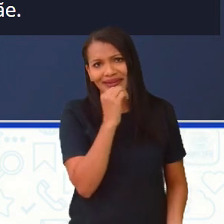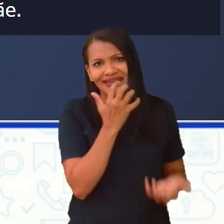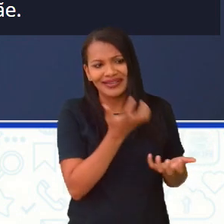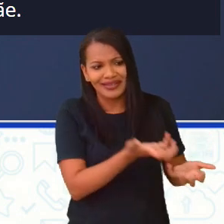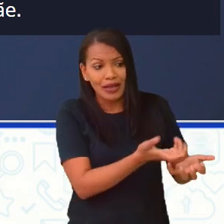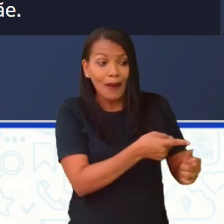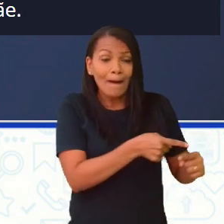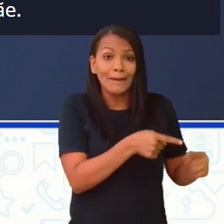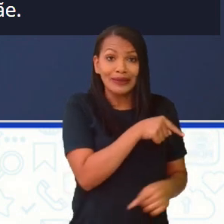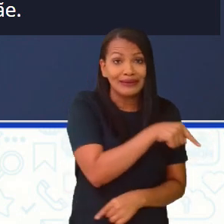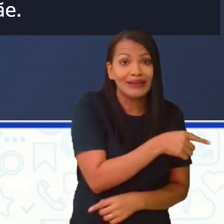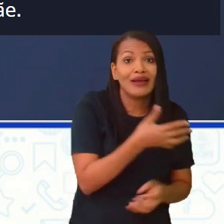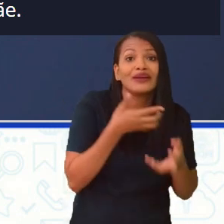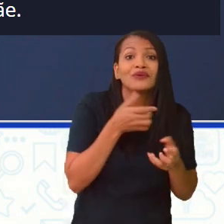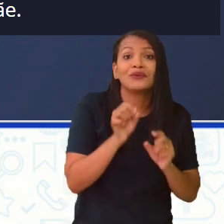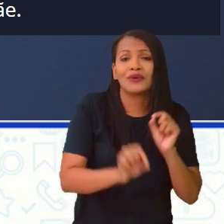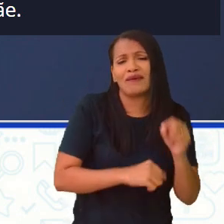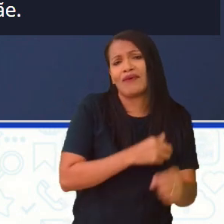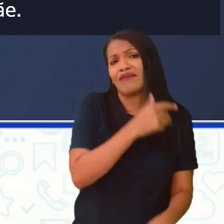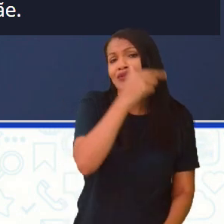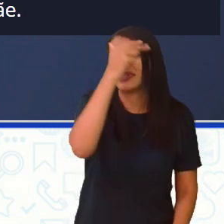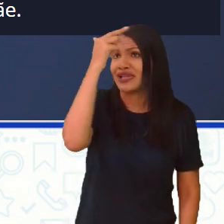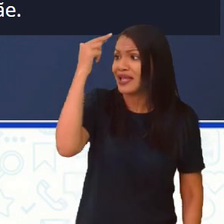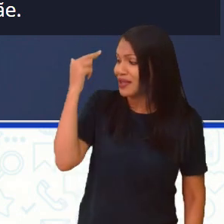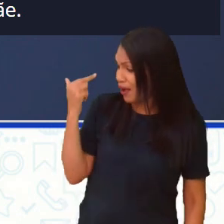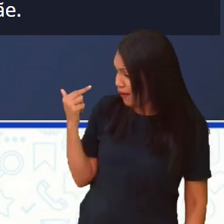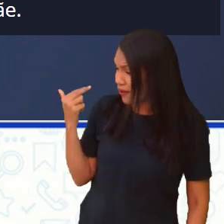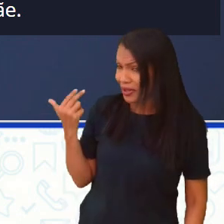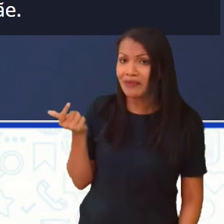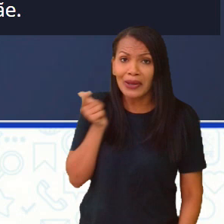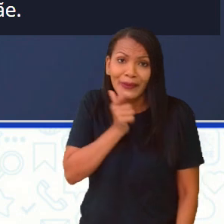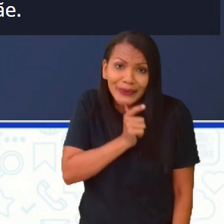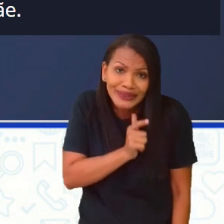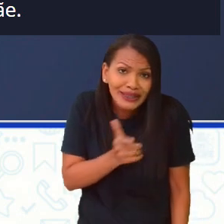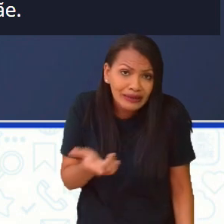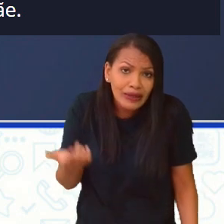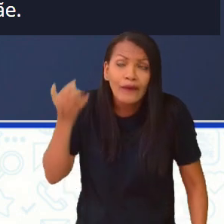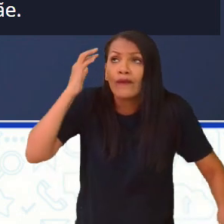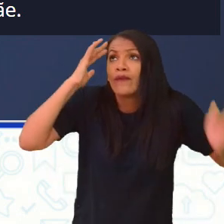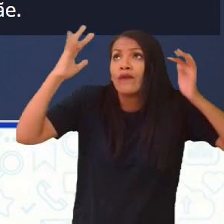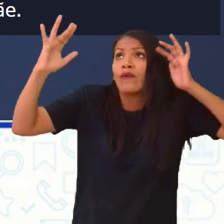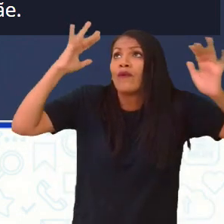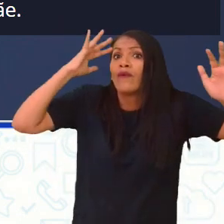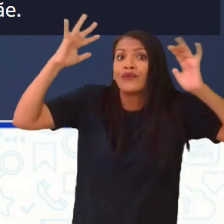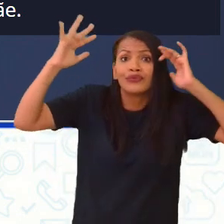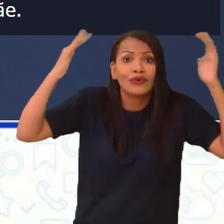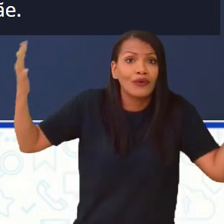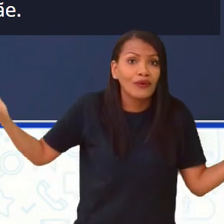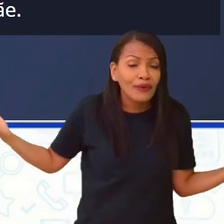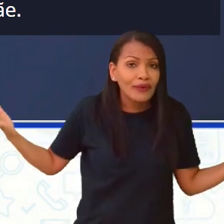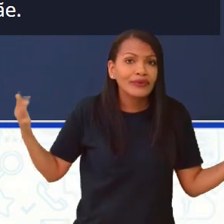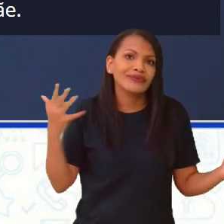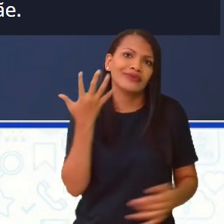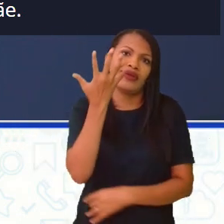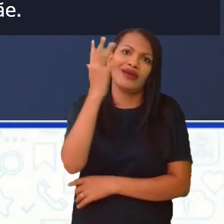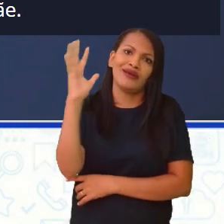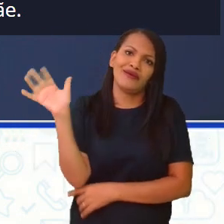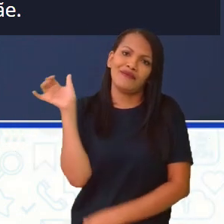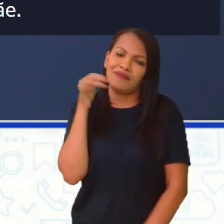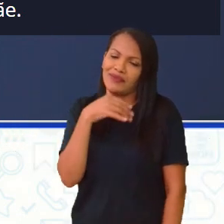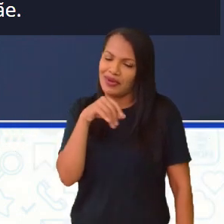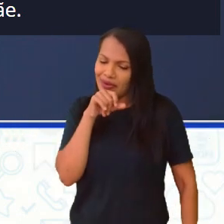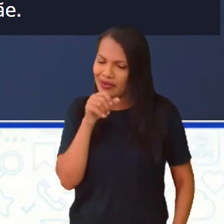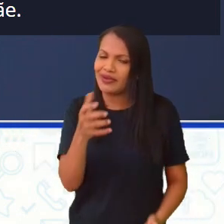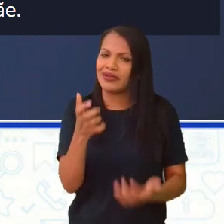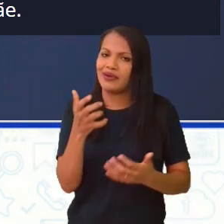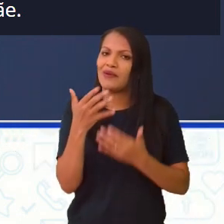árvore de Natal. E aí, será que ela vai conseguir ser árvore de Natal com sonhos tão intensos da mãe, né, que queria o